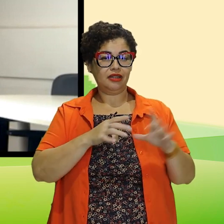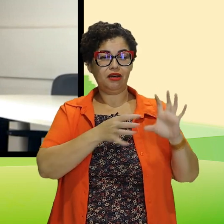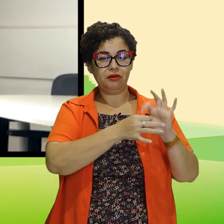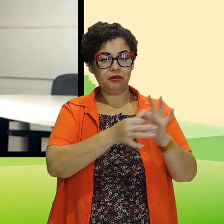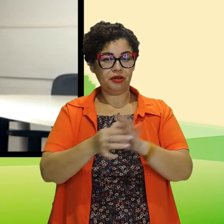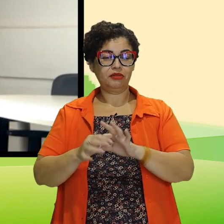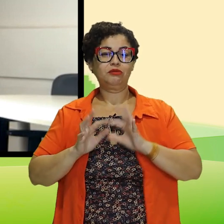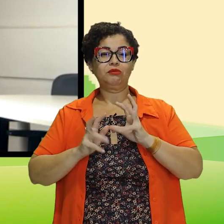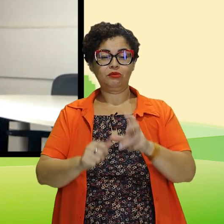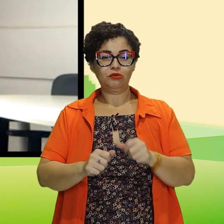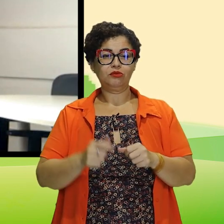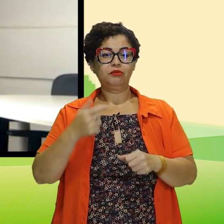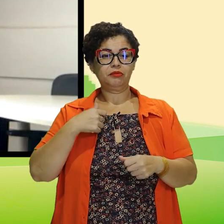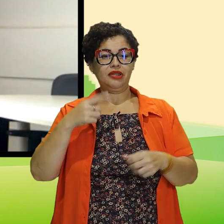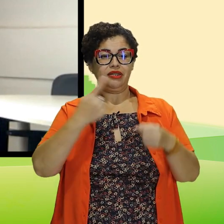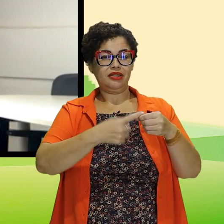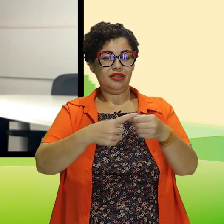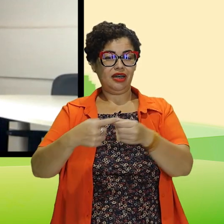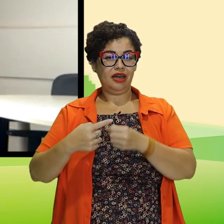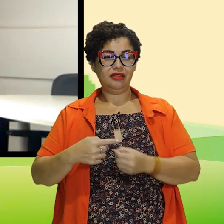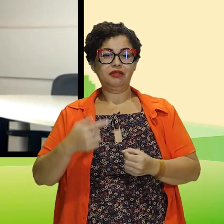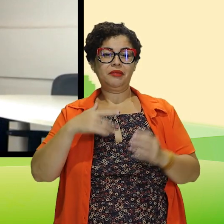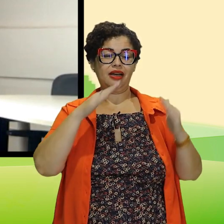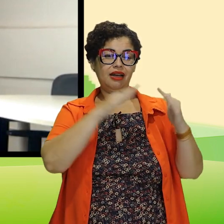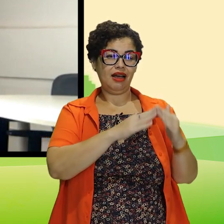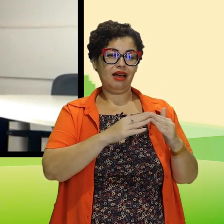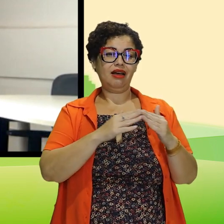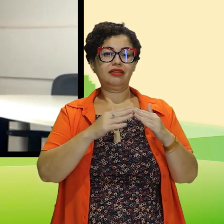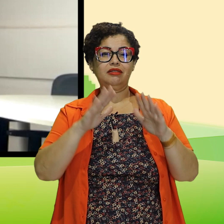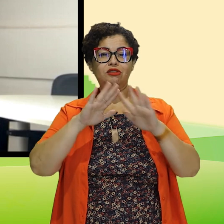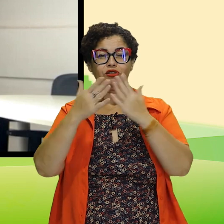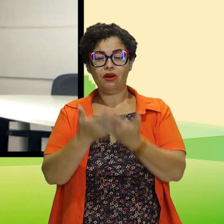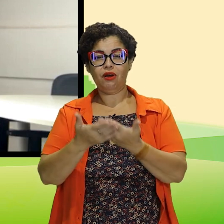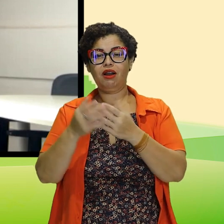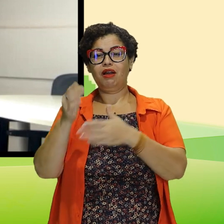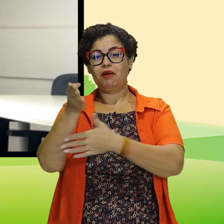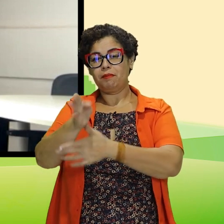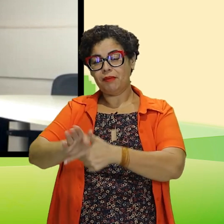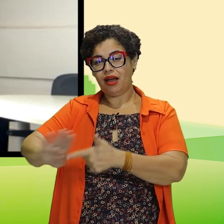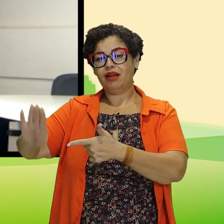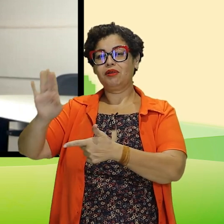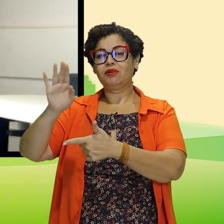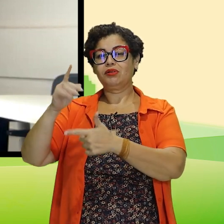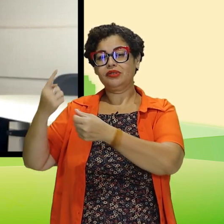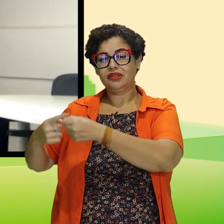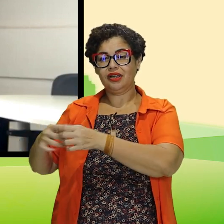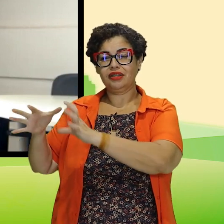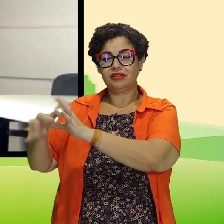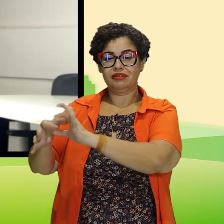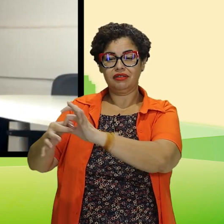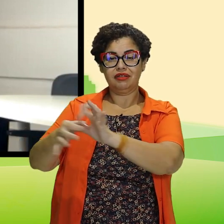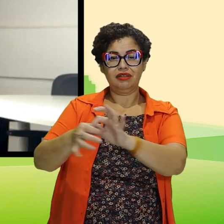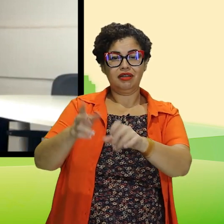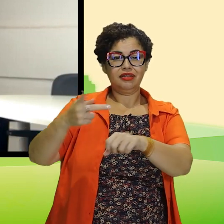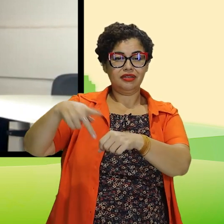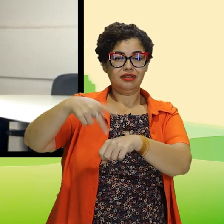Então, entenda que tudo está conectado. A minha cidade aqui, a minha casa, minha escola, meu